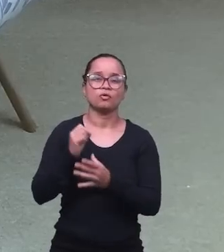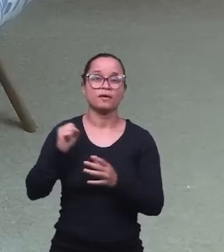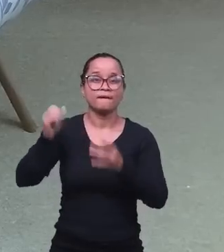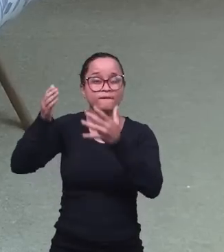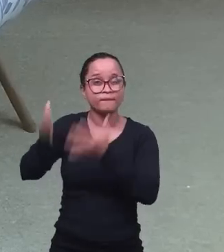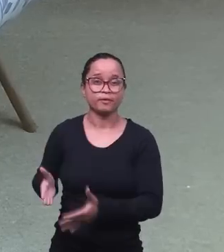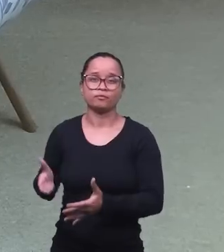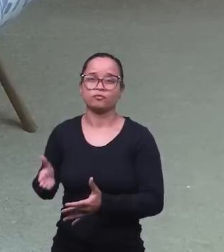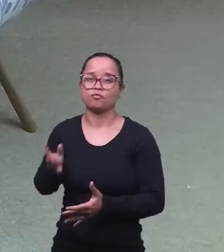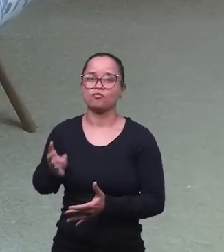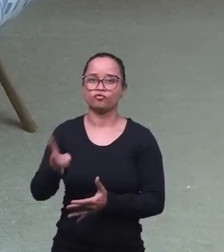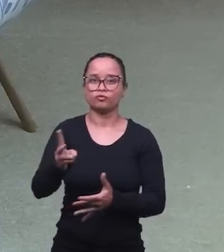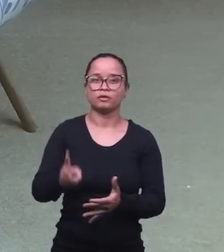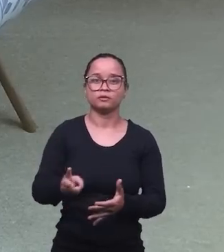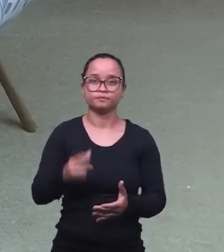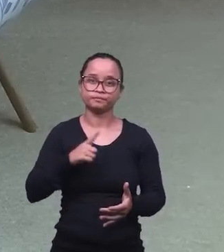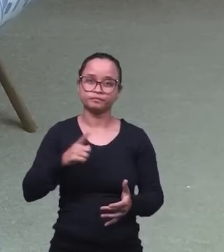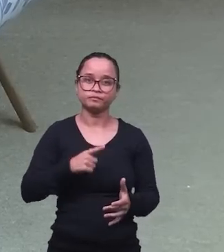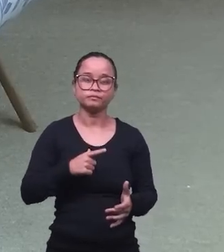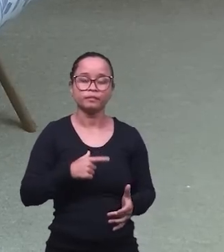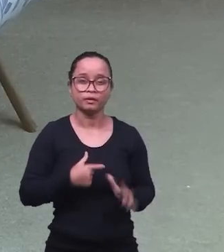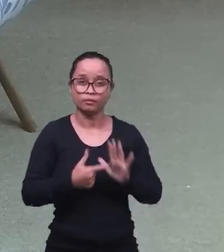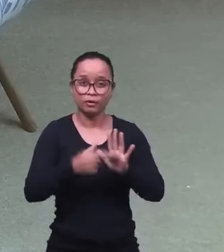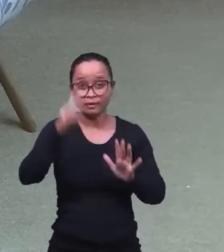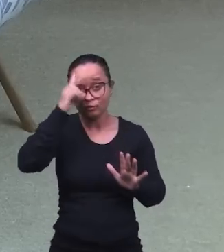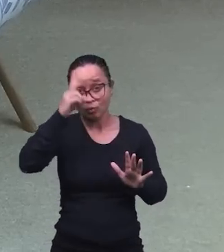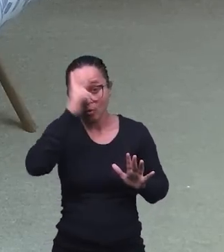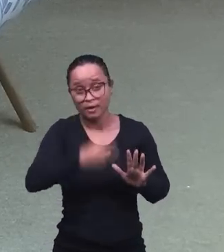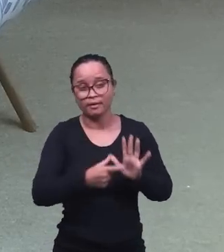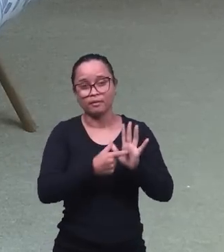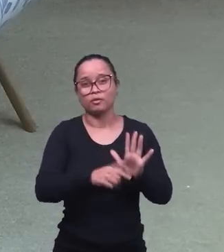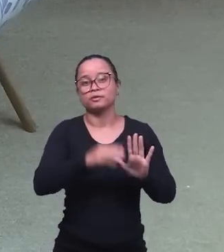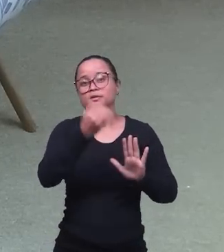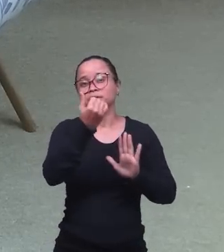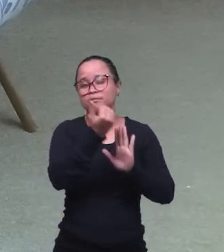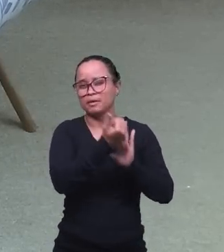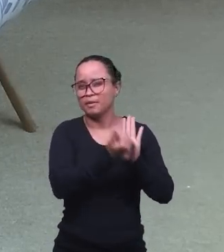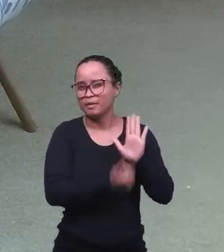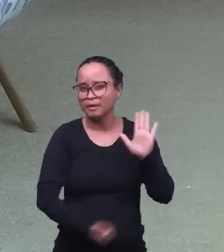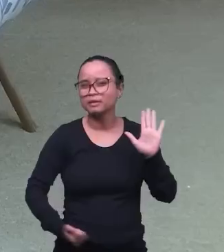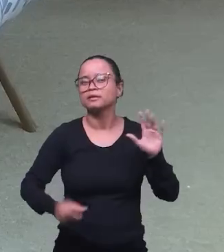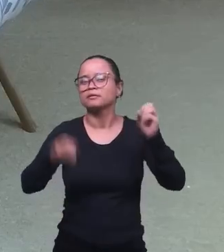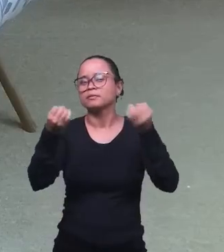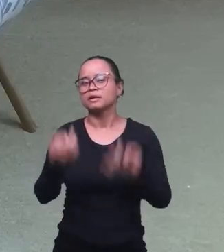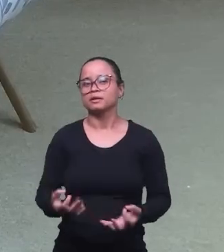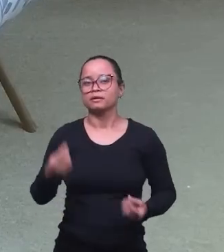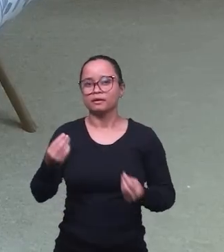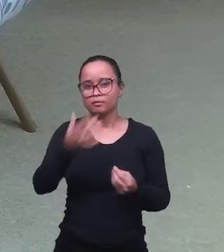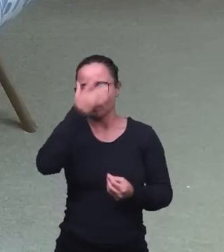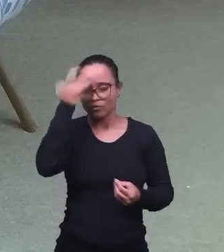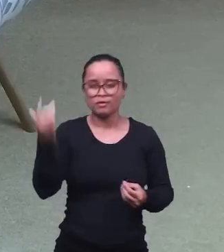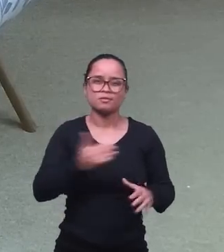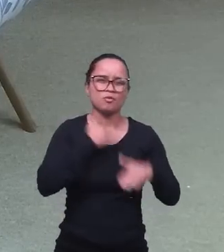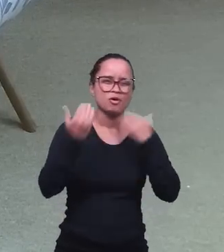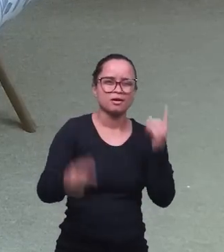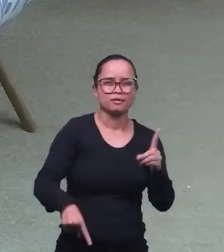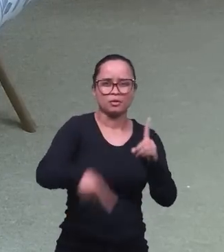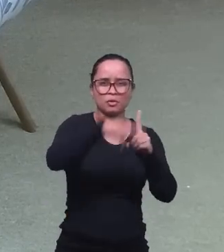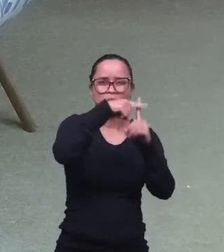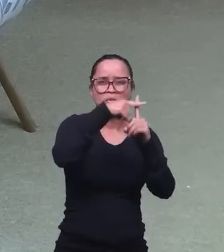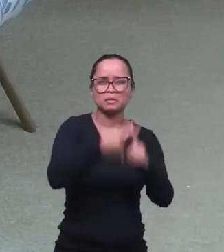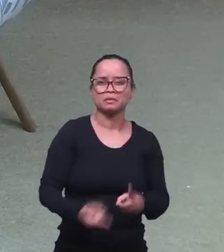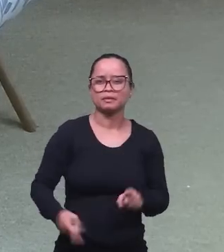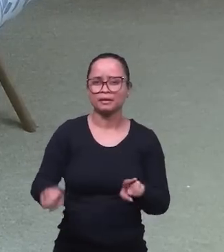E a palavra, e os relatos históricos, inclusive, que falam sobre isso, né? Daqueles que morreram nas arenas, nas cruzes, nas